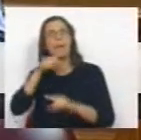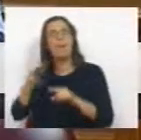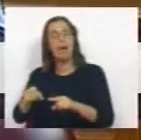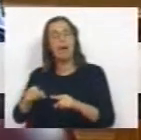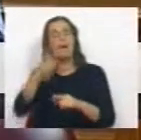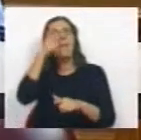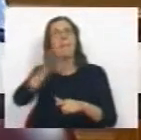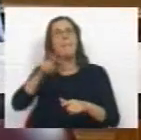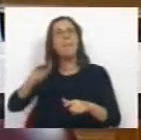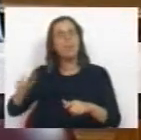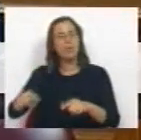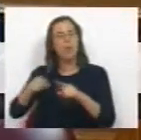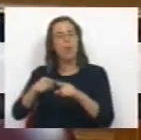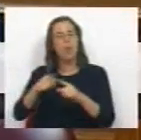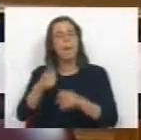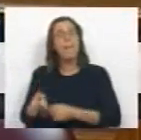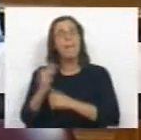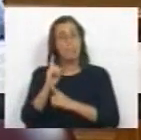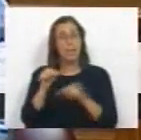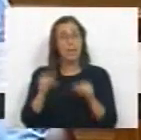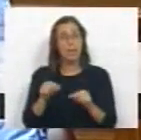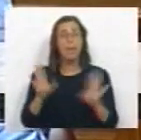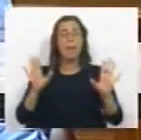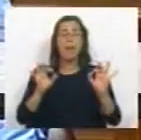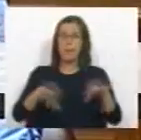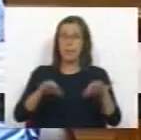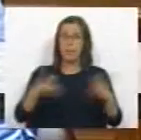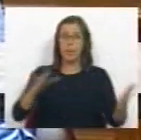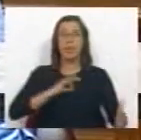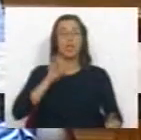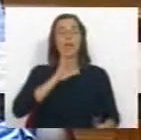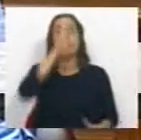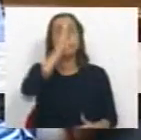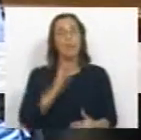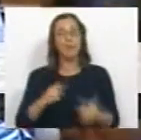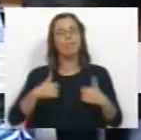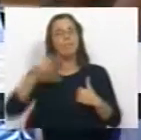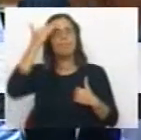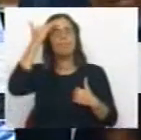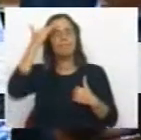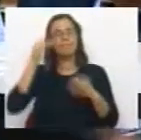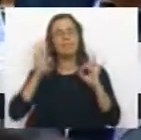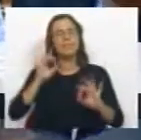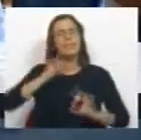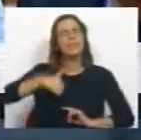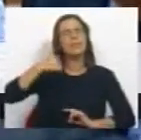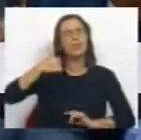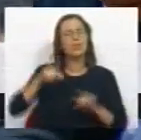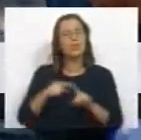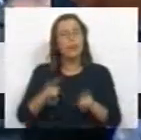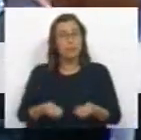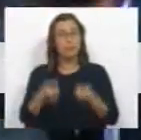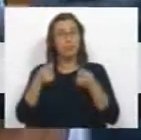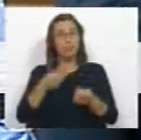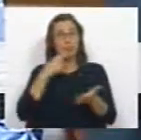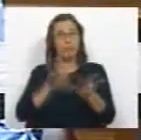de tudo, para as pessoas e para os pescadores. Mesmo para terminar, Sra. Ministra, nós consideramos que é absolutamente fundamental investir